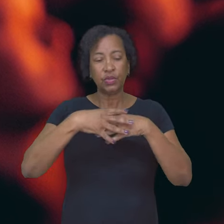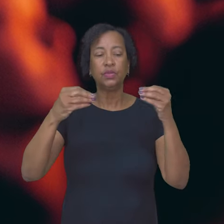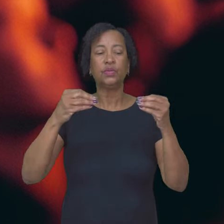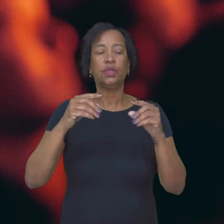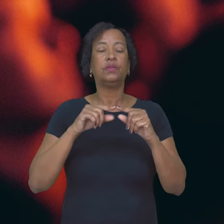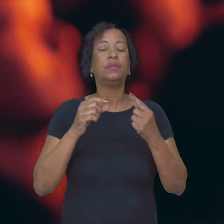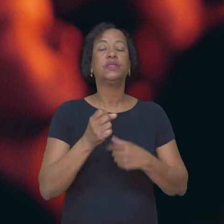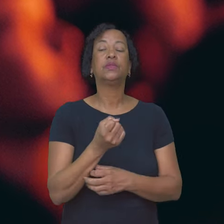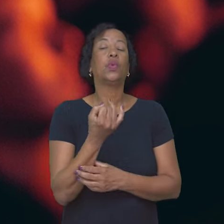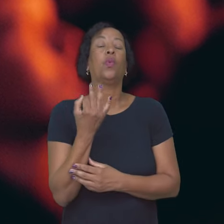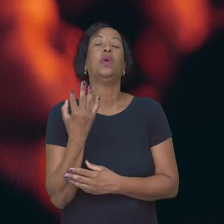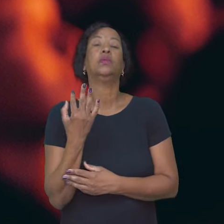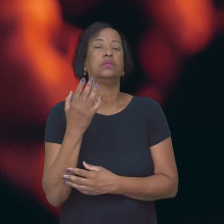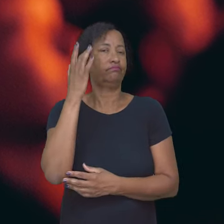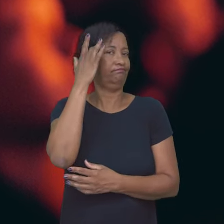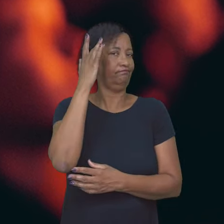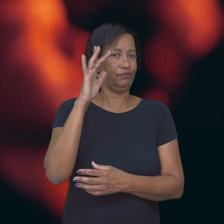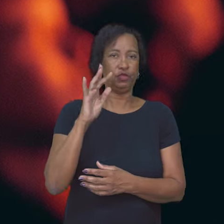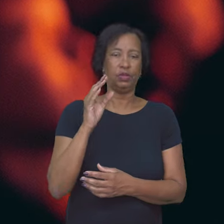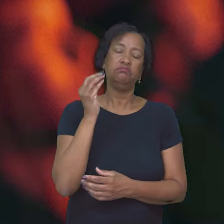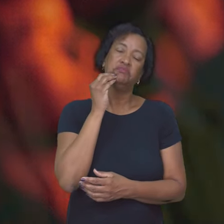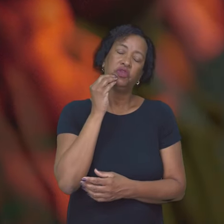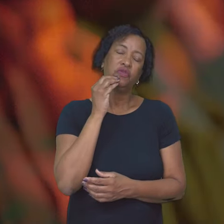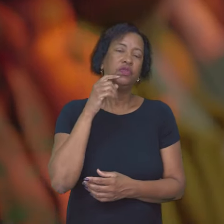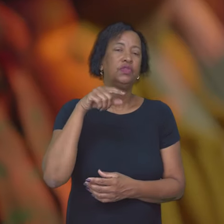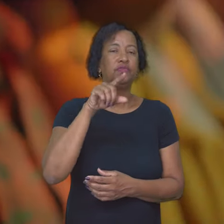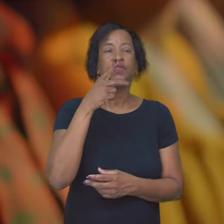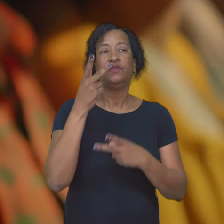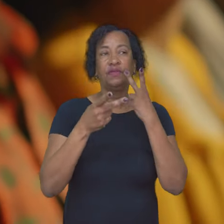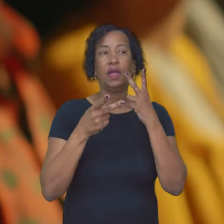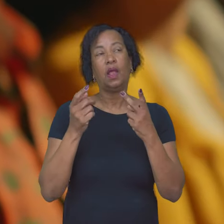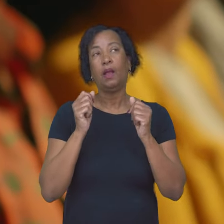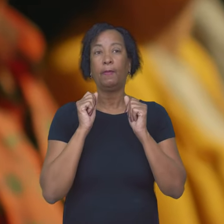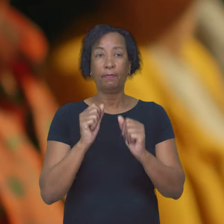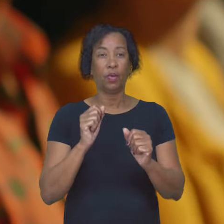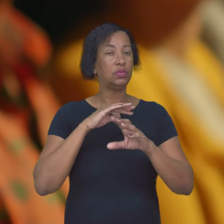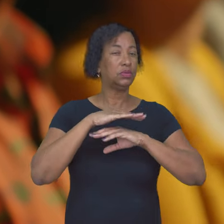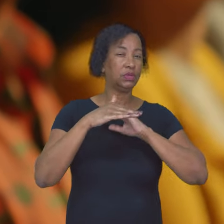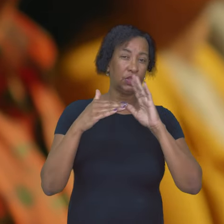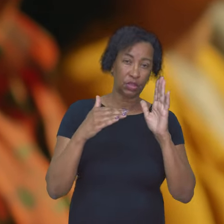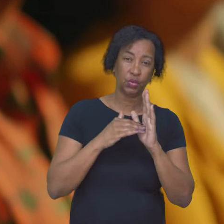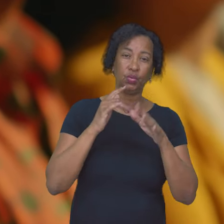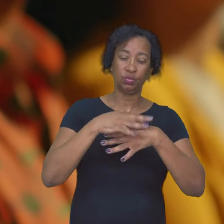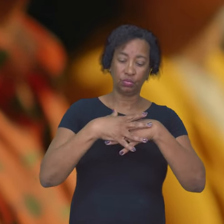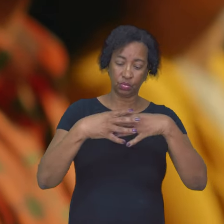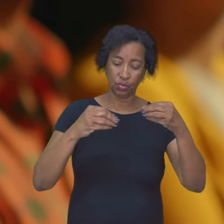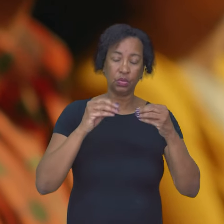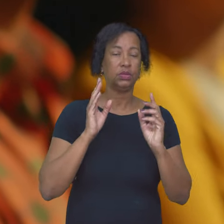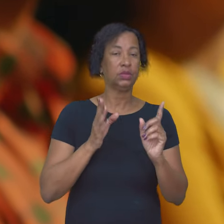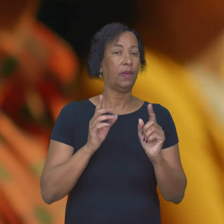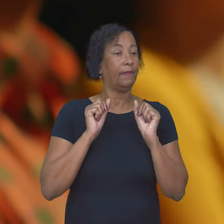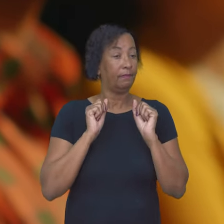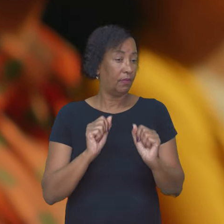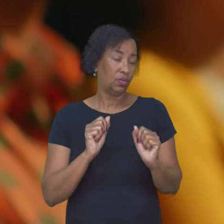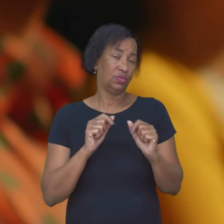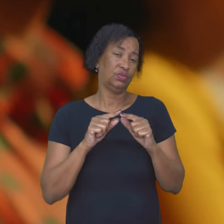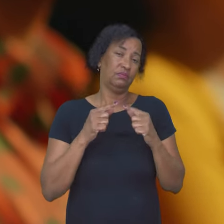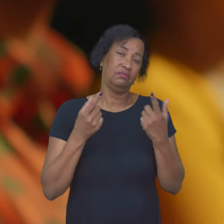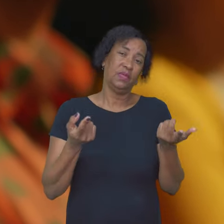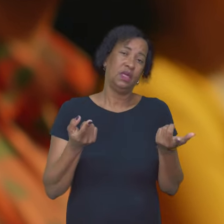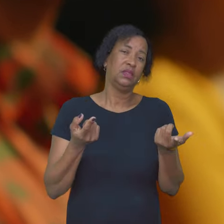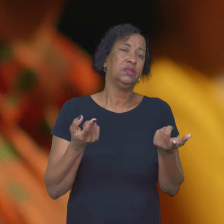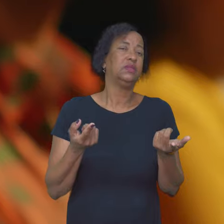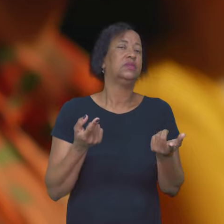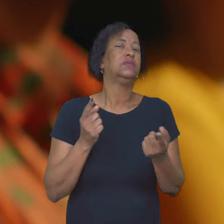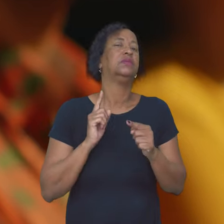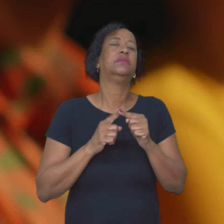quantos eu não sei talvez você diga Ah pode ser que todos aqueles sejam curados pode ser Mas será que